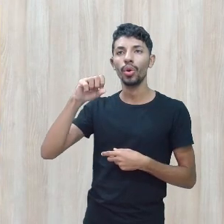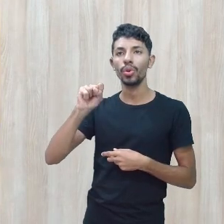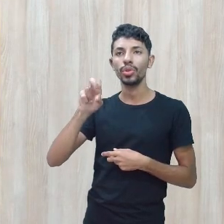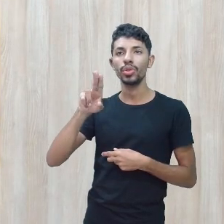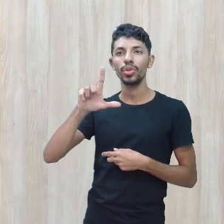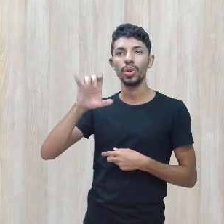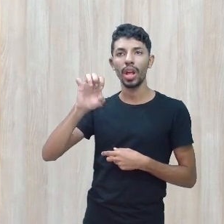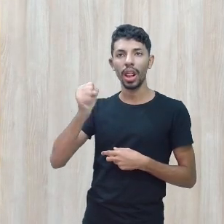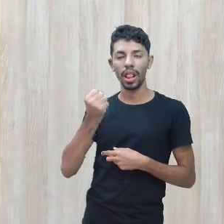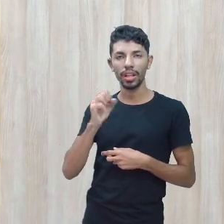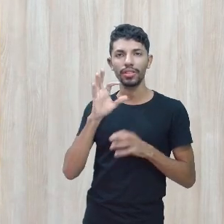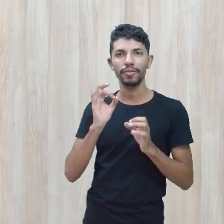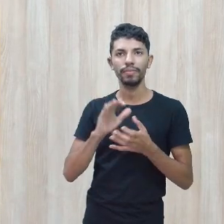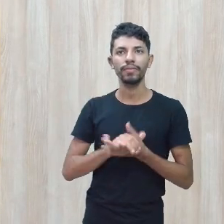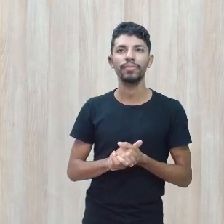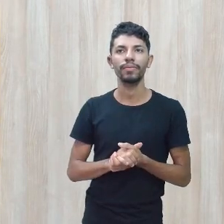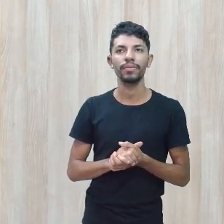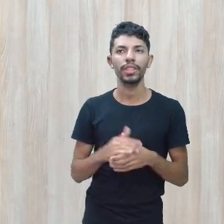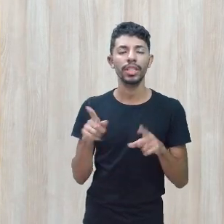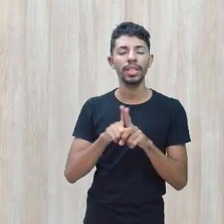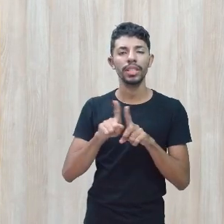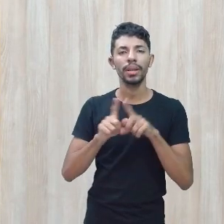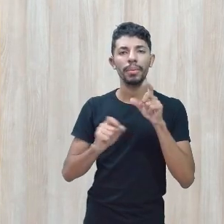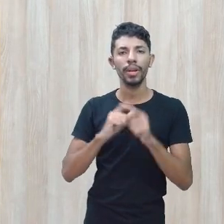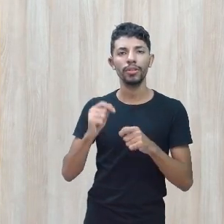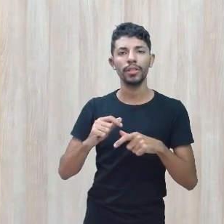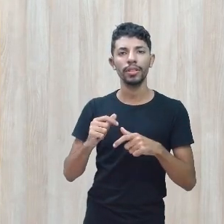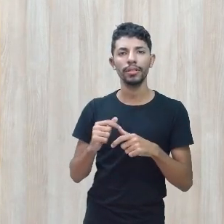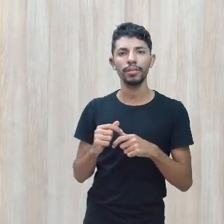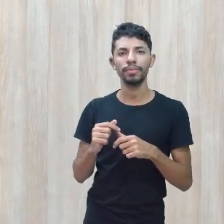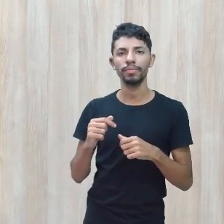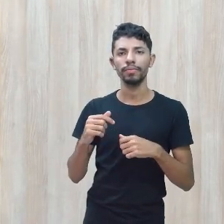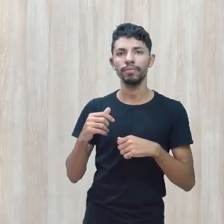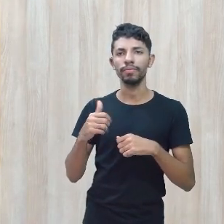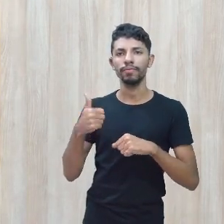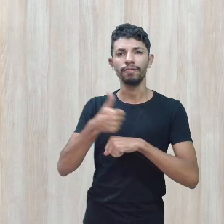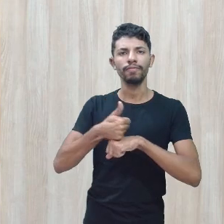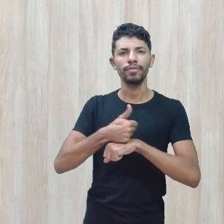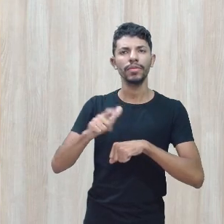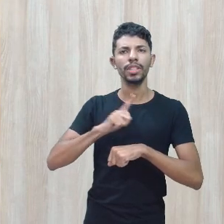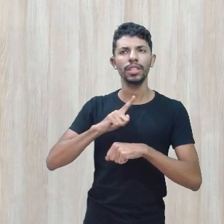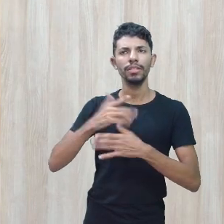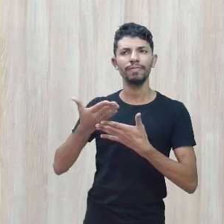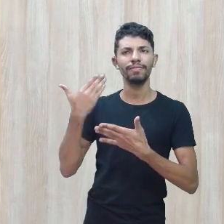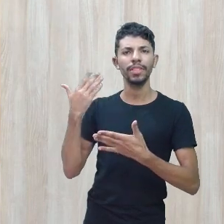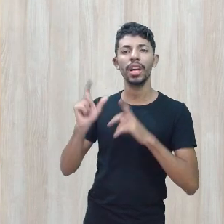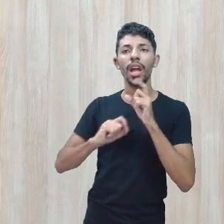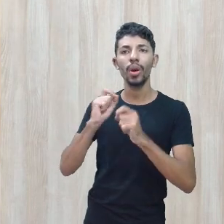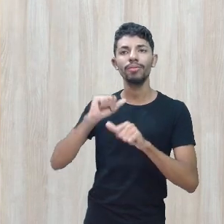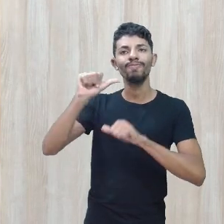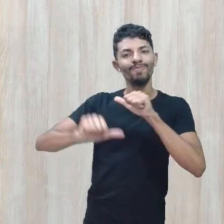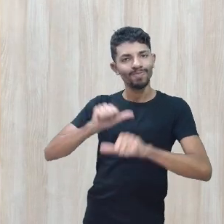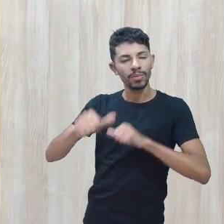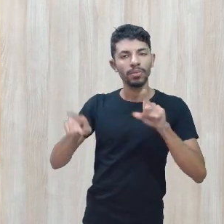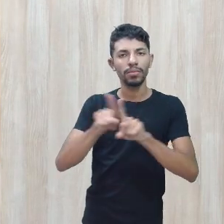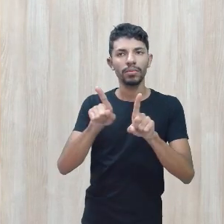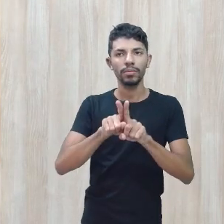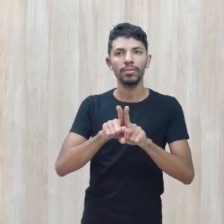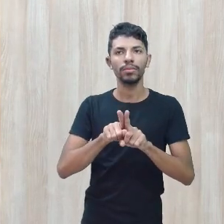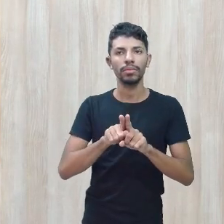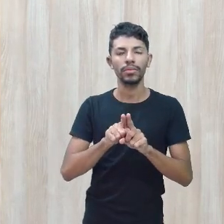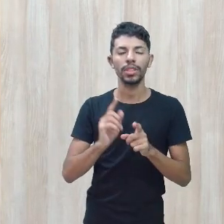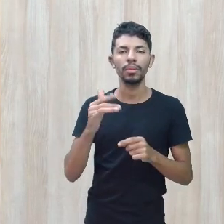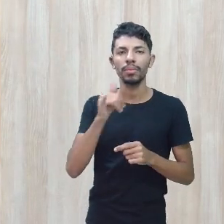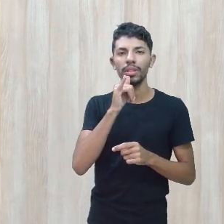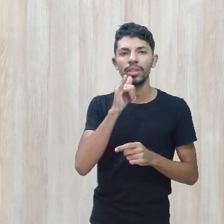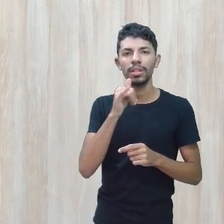cargos que existiam, né? Eles vão ser modificados também, de forma que